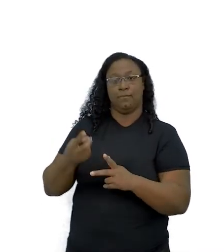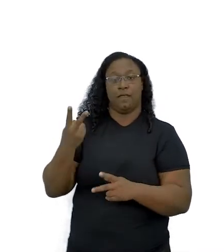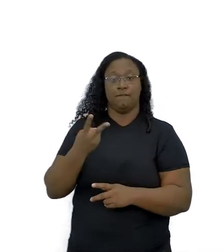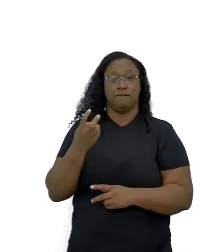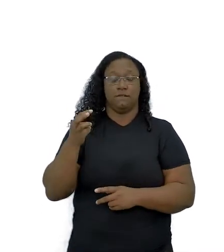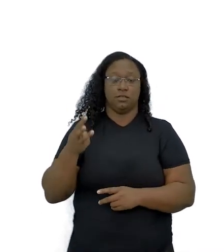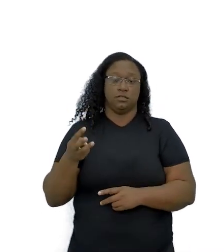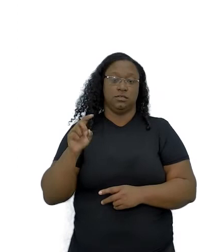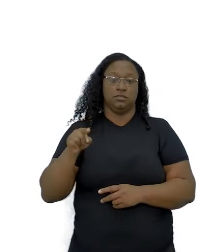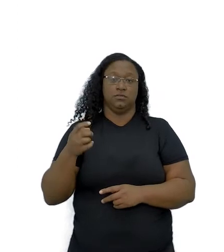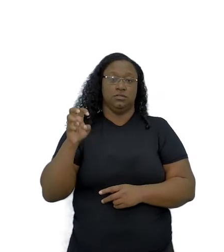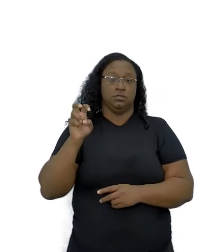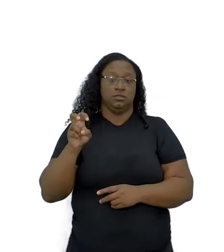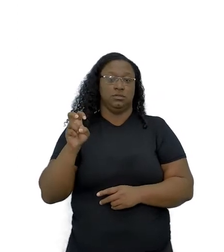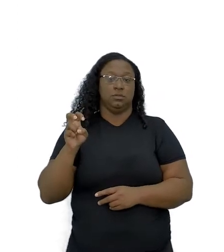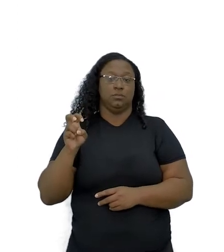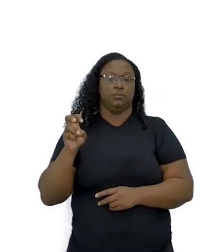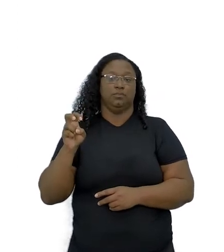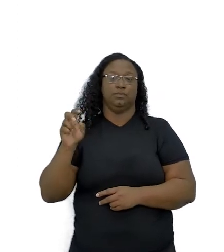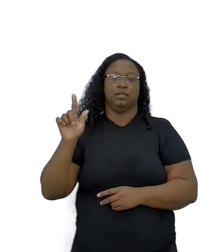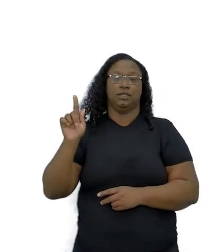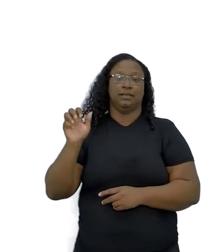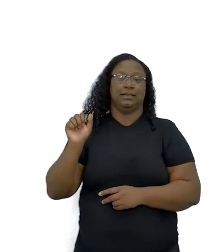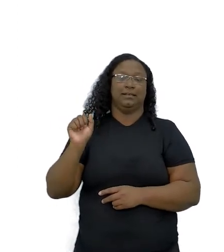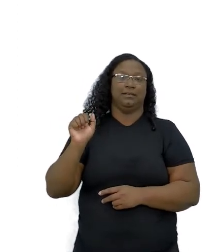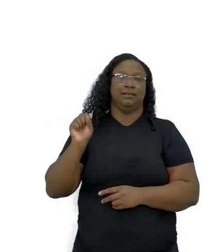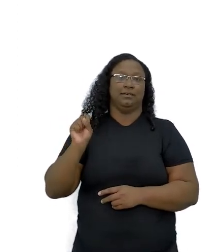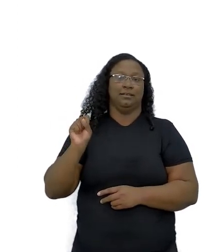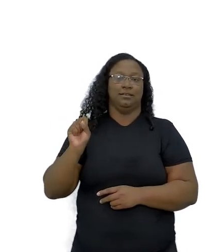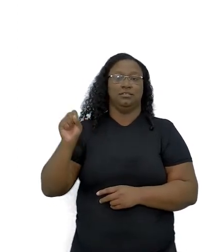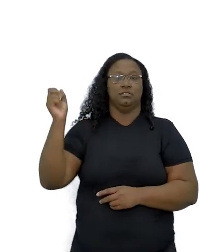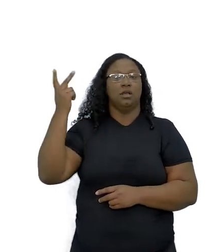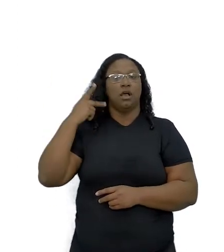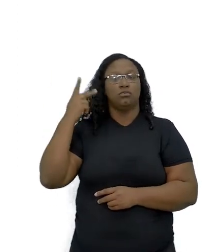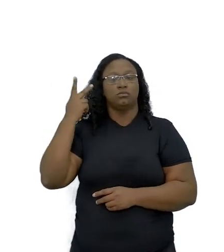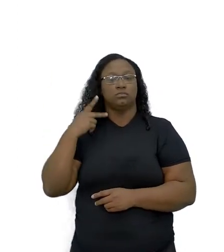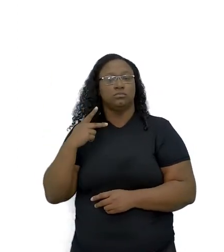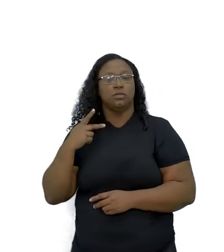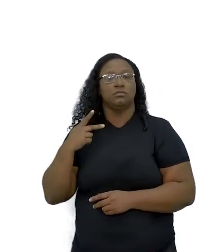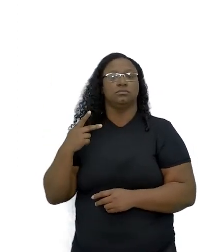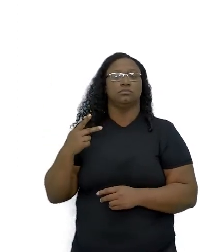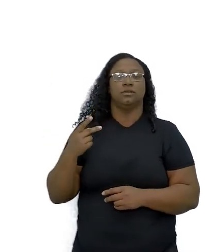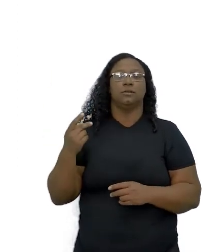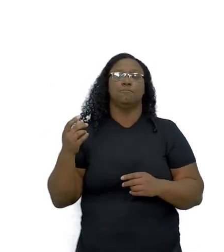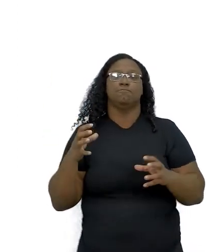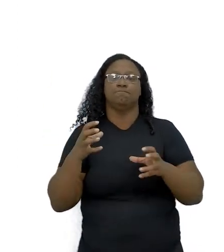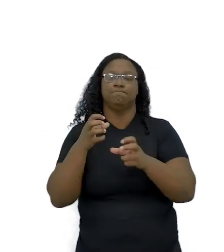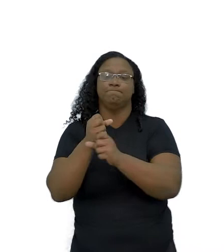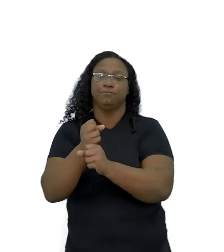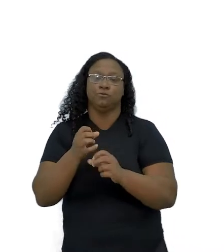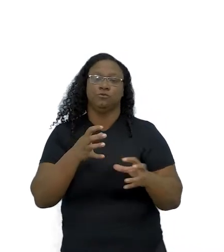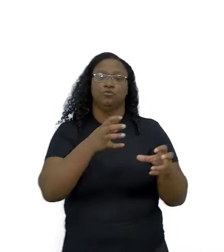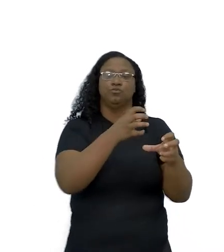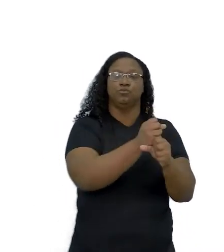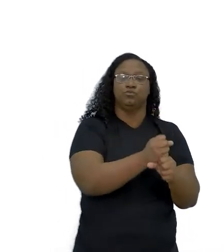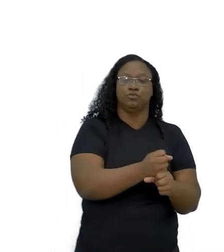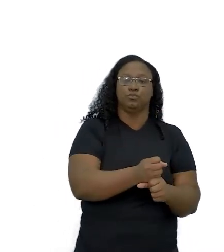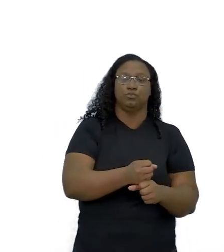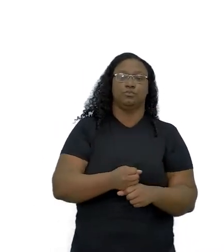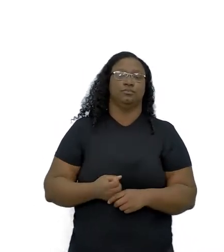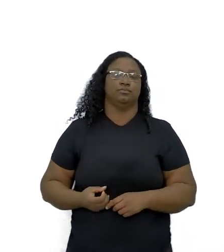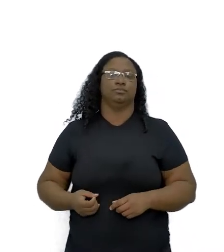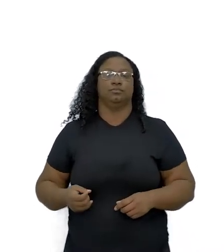23,5% de gás natural. Então, estes três juntos aqui, ó, 36 mais 2,8 mais